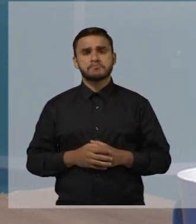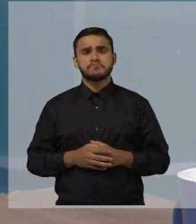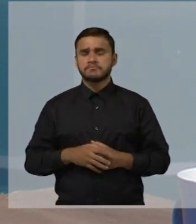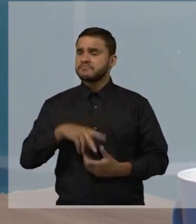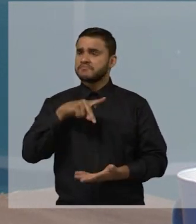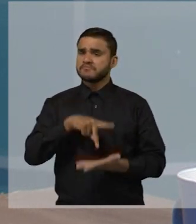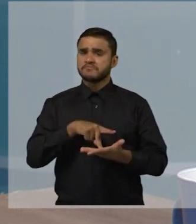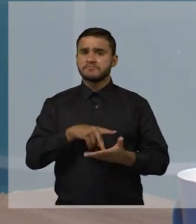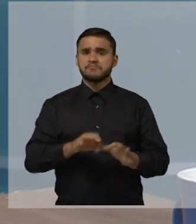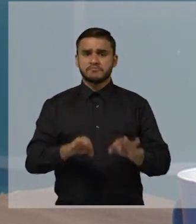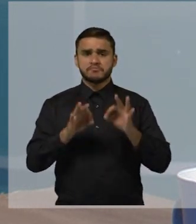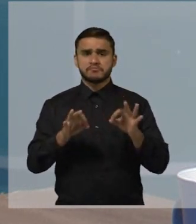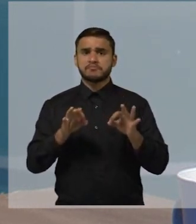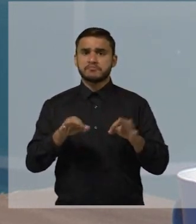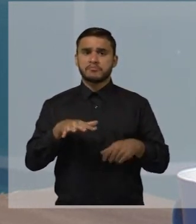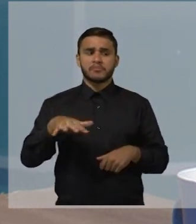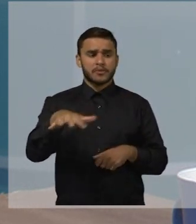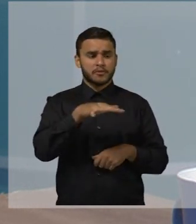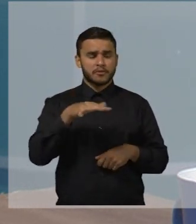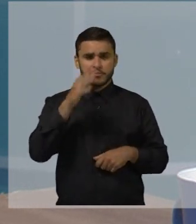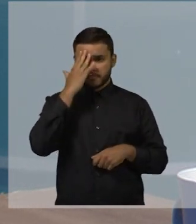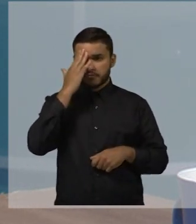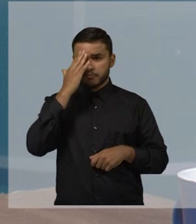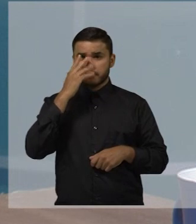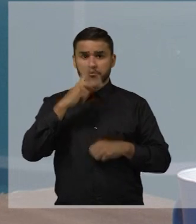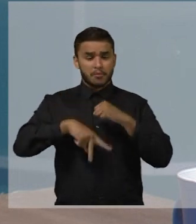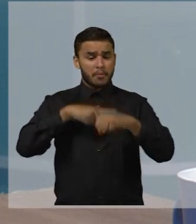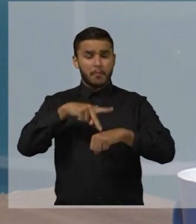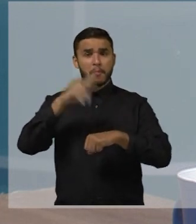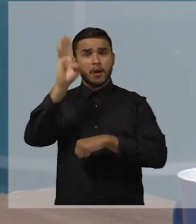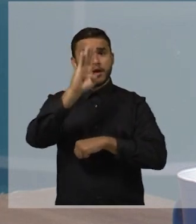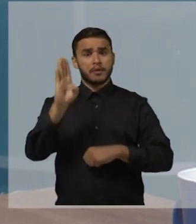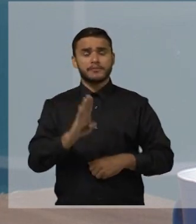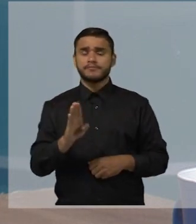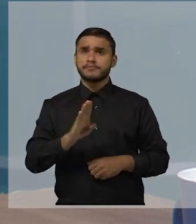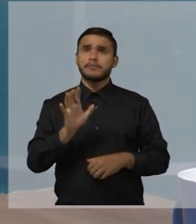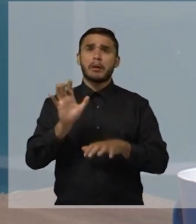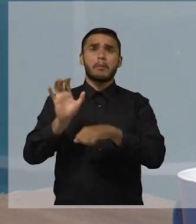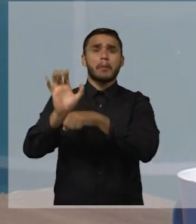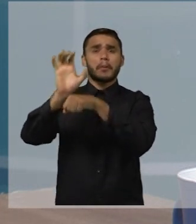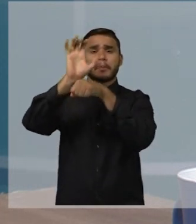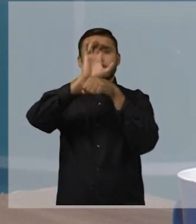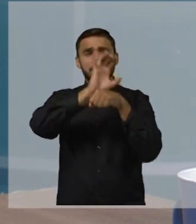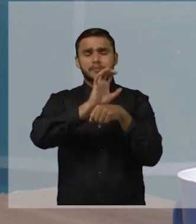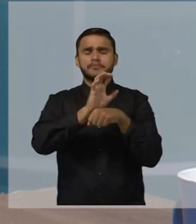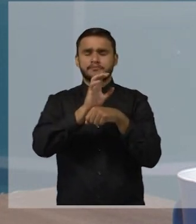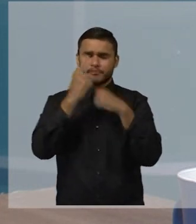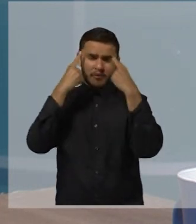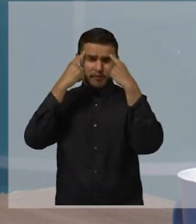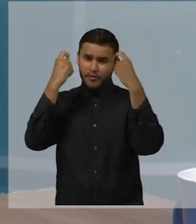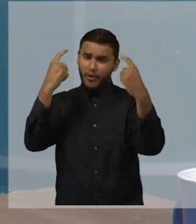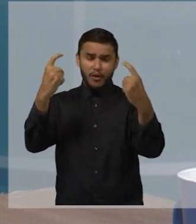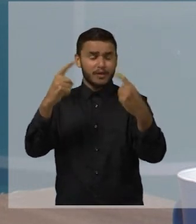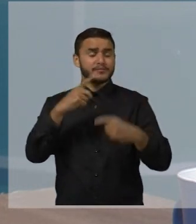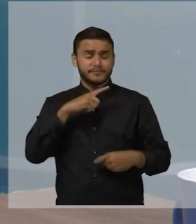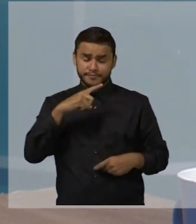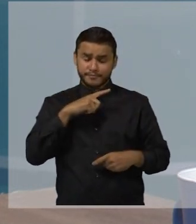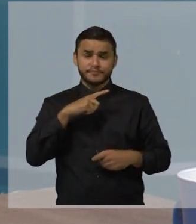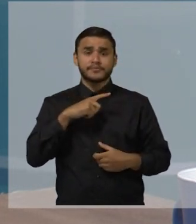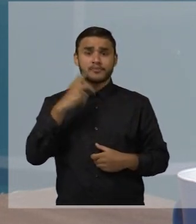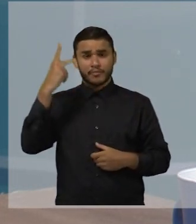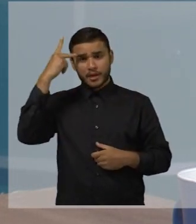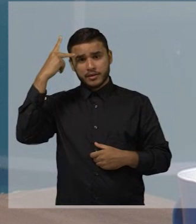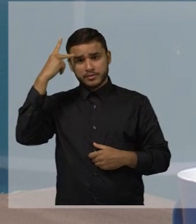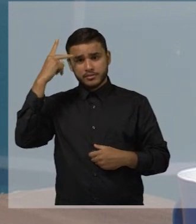amostragem do que, de uma maneira geral, atinge o país. De forma mais acentuada aqui, na medida em que o controle em